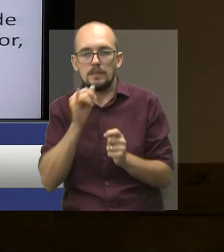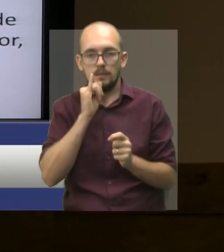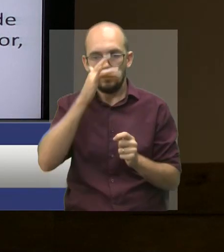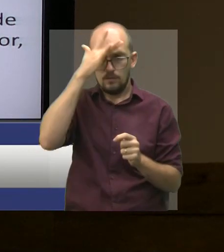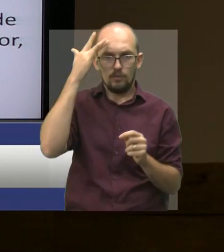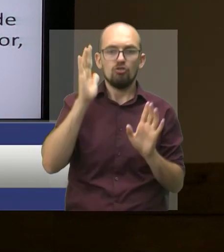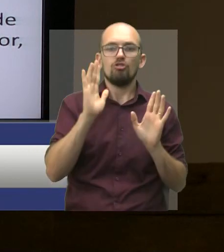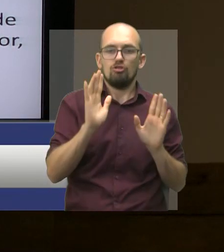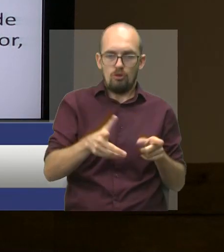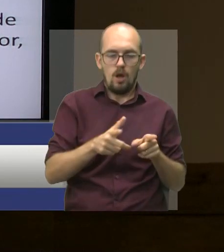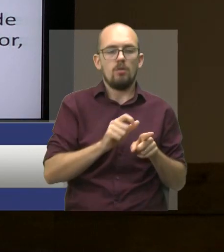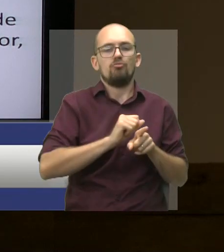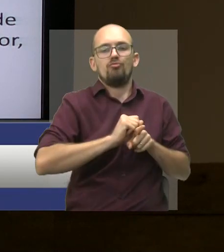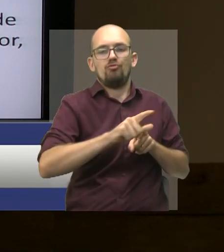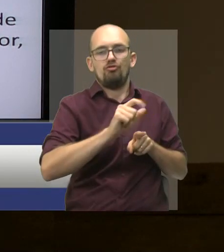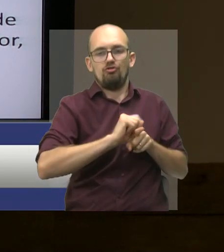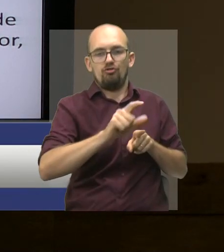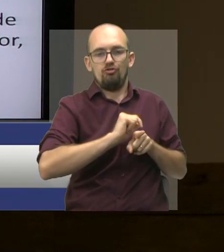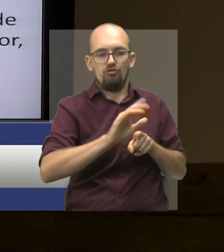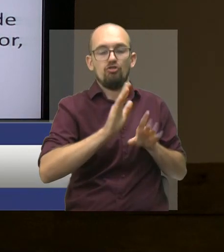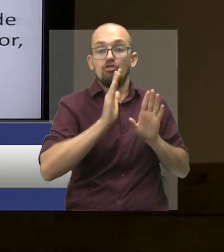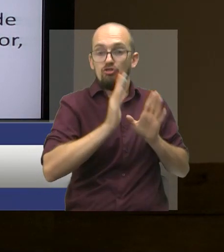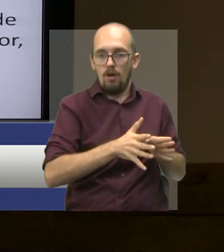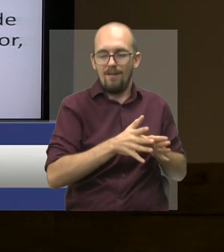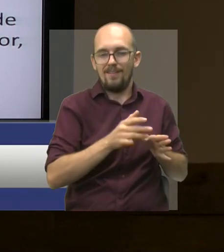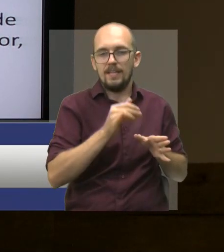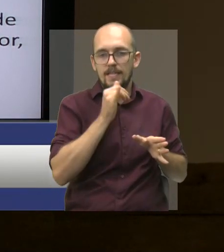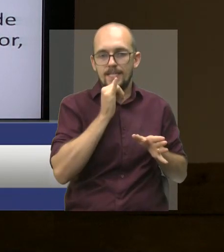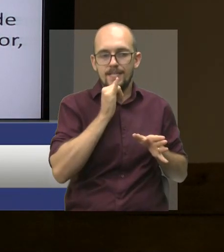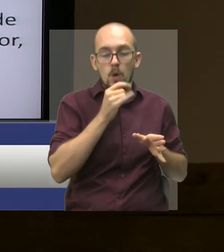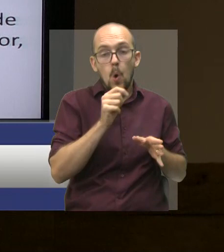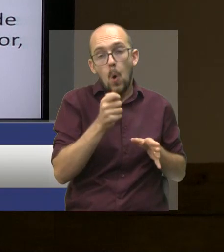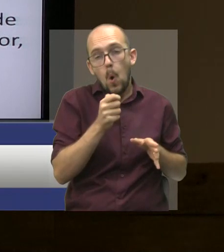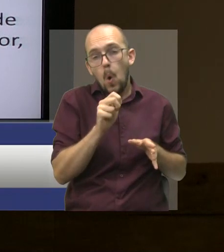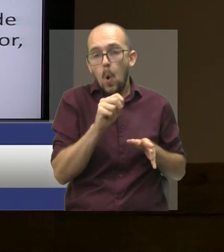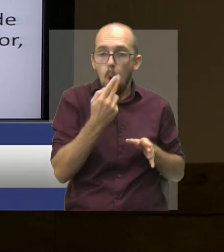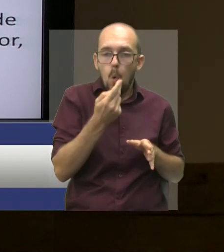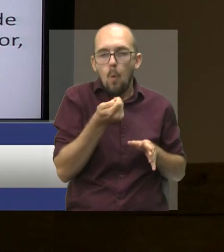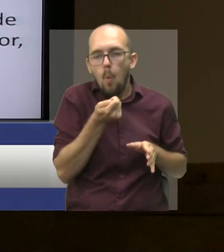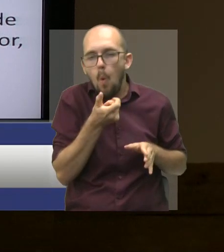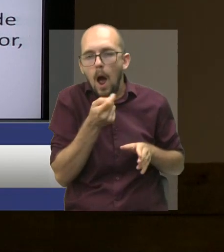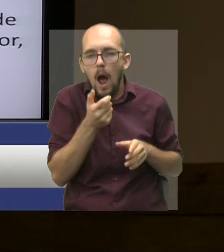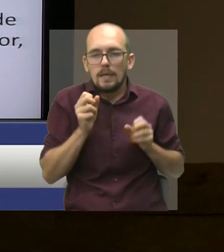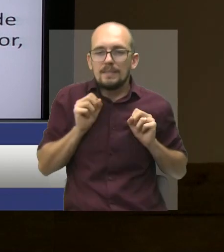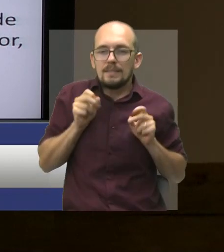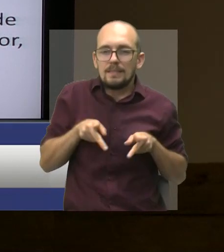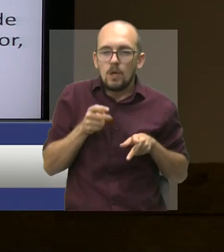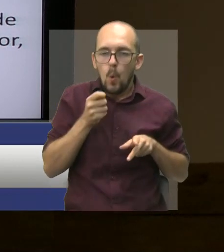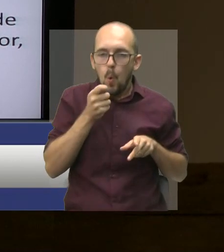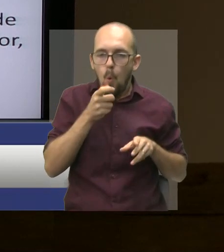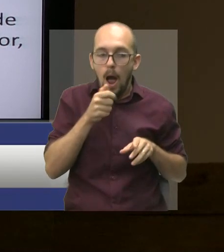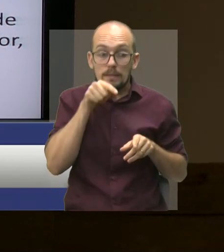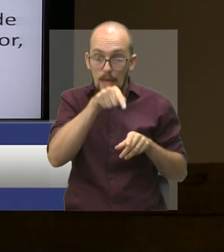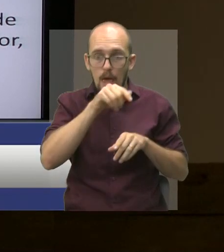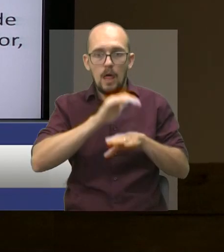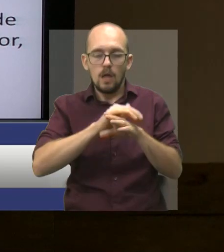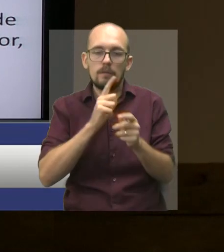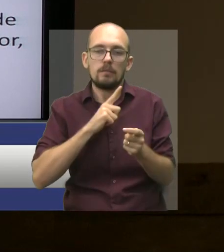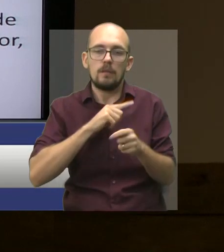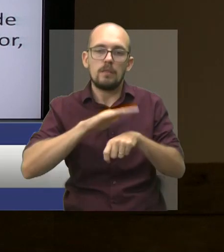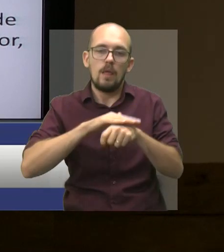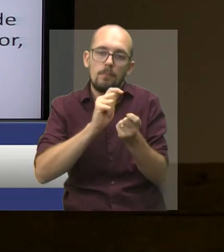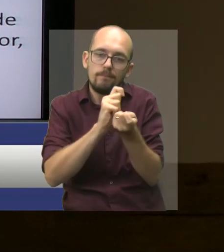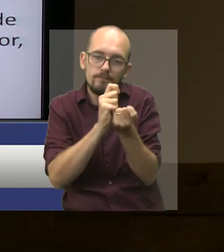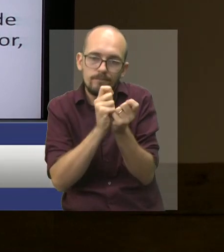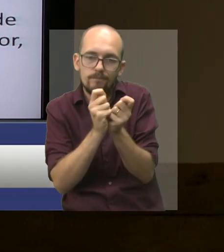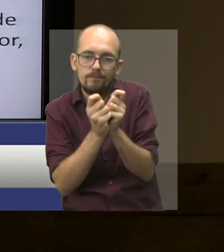contribuindo e para aquelas que estão na iminência de ter aposentadoria. Então, ele está